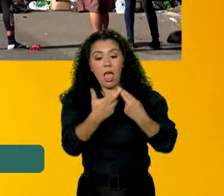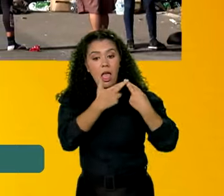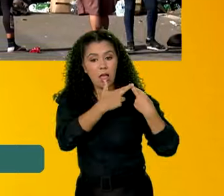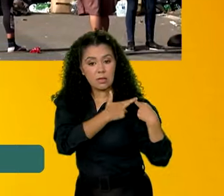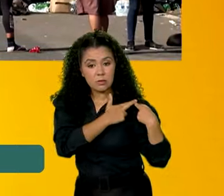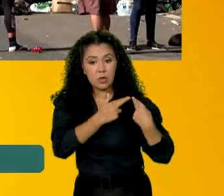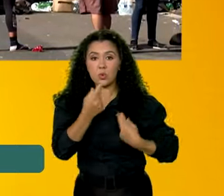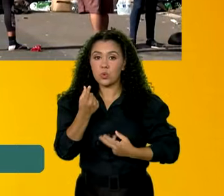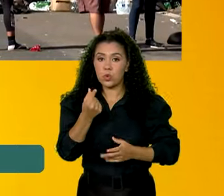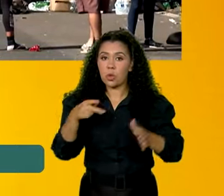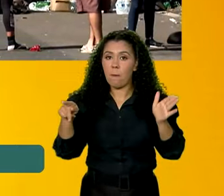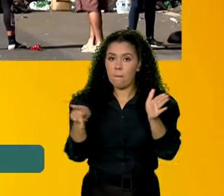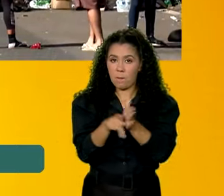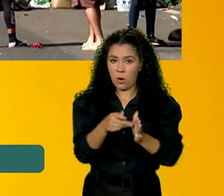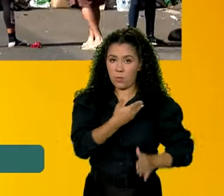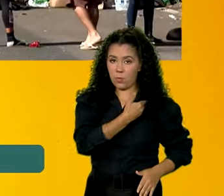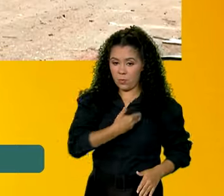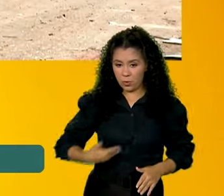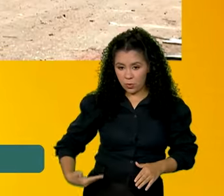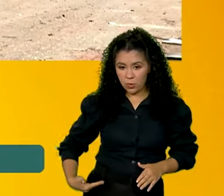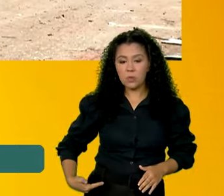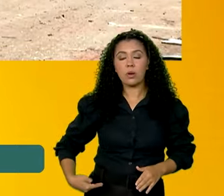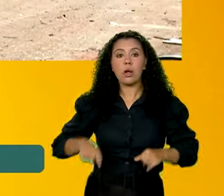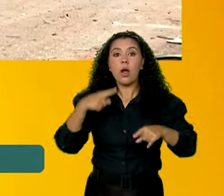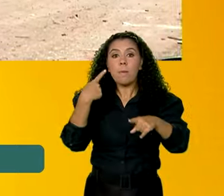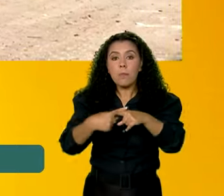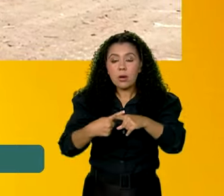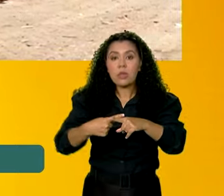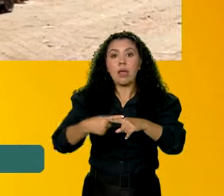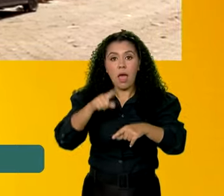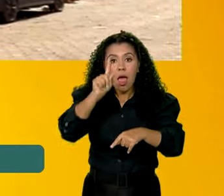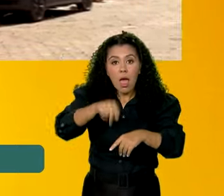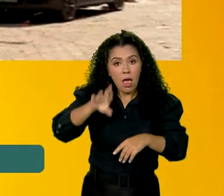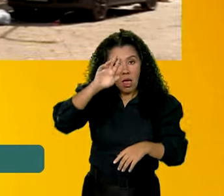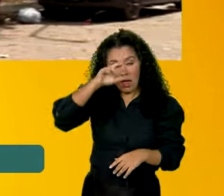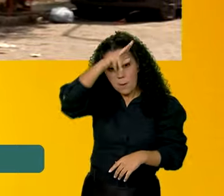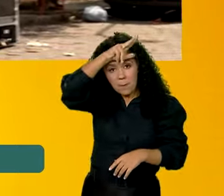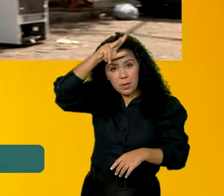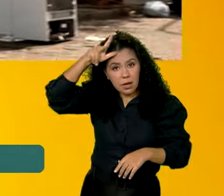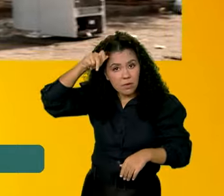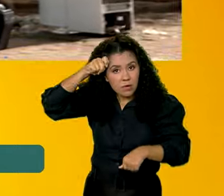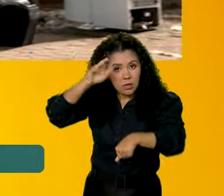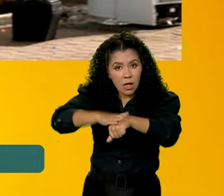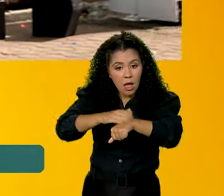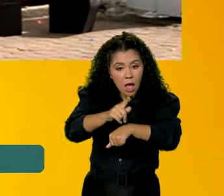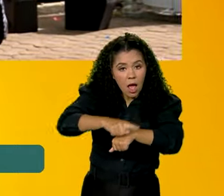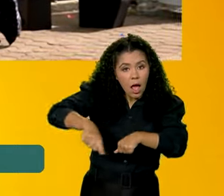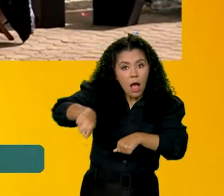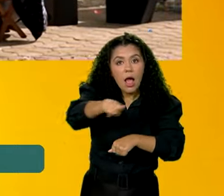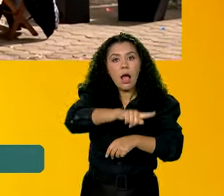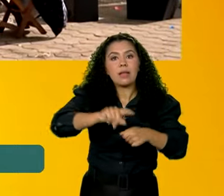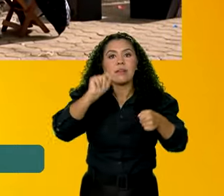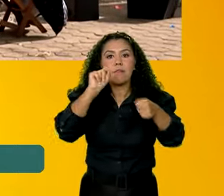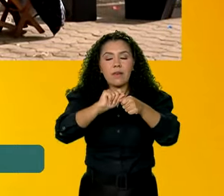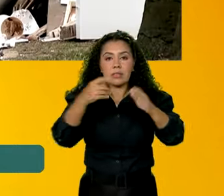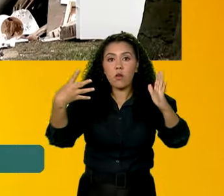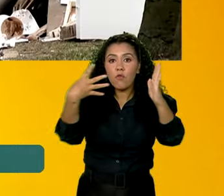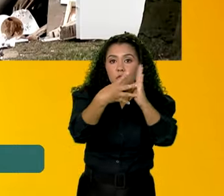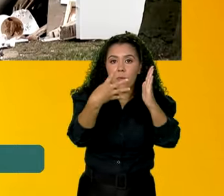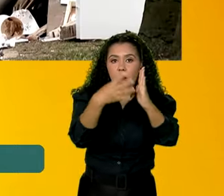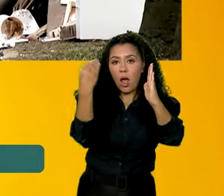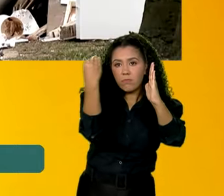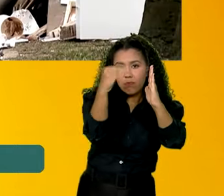o dinheiro público, porque são as prefeituras que vão fazer a primeira fase, né? Elas vão cadastrar essas